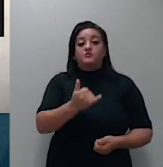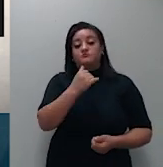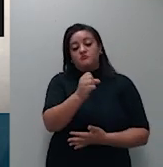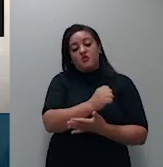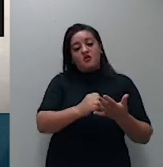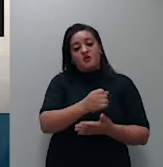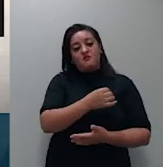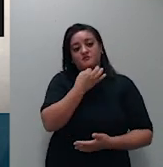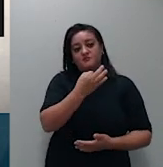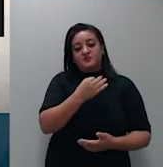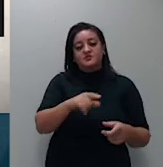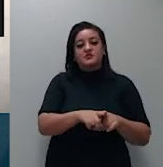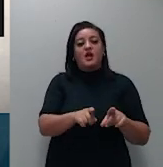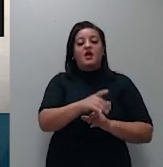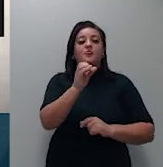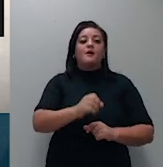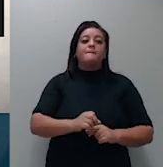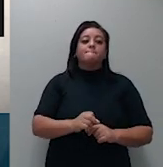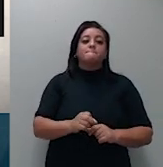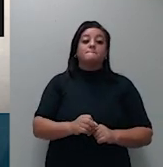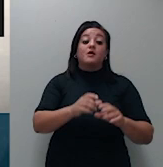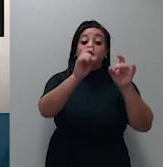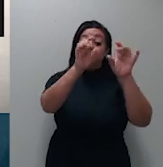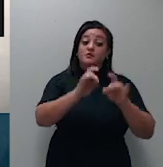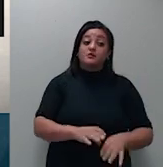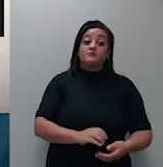pode esperar eu